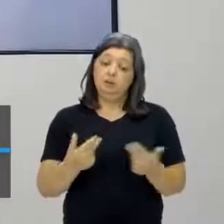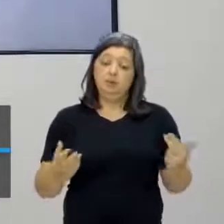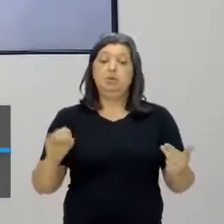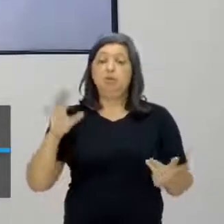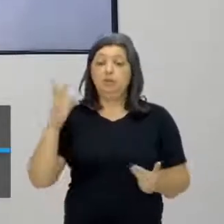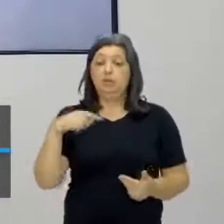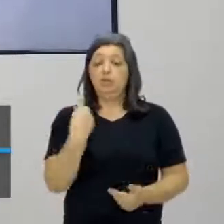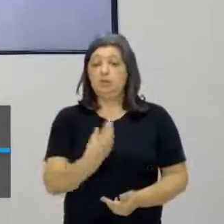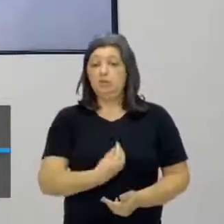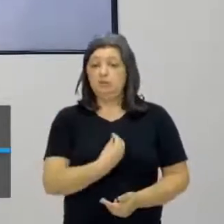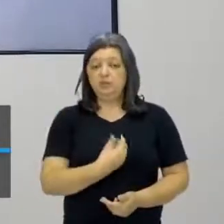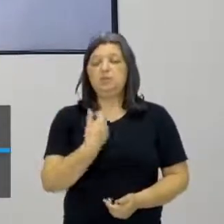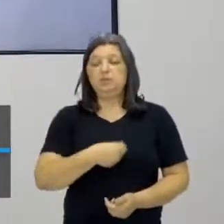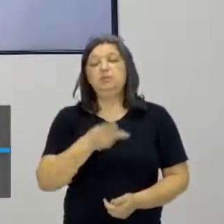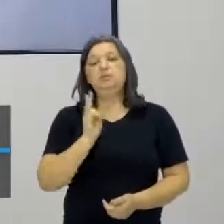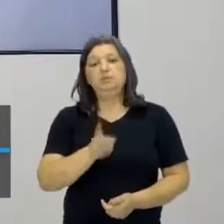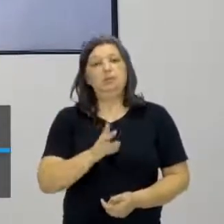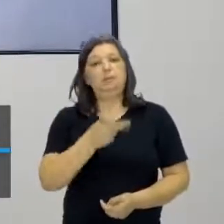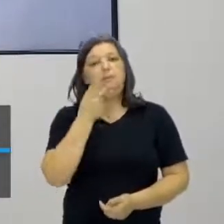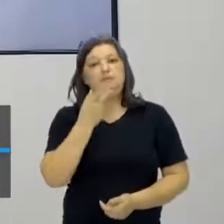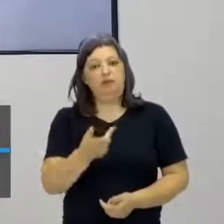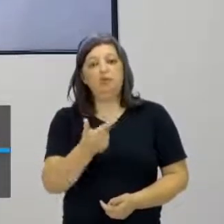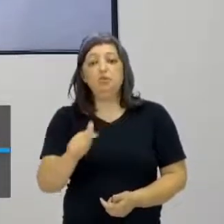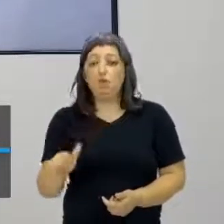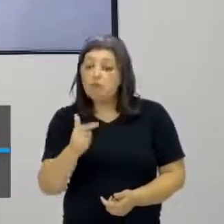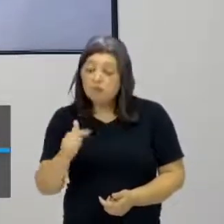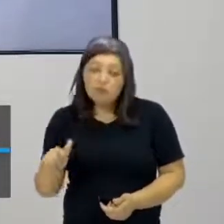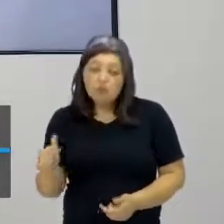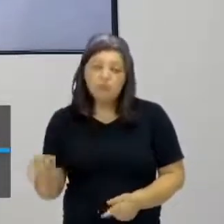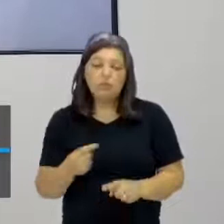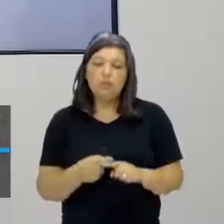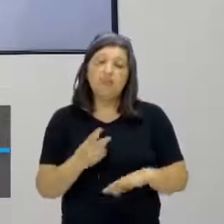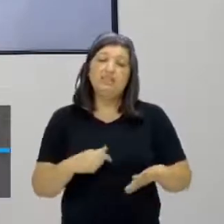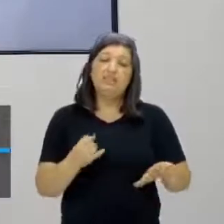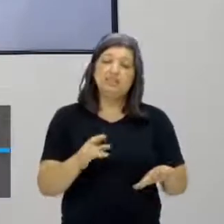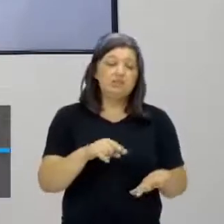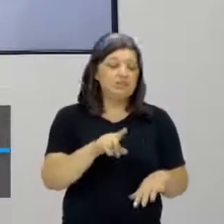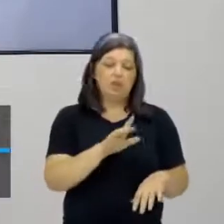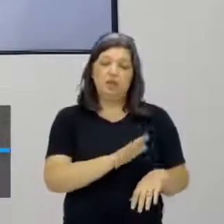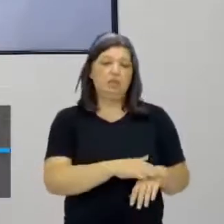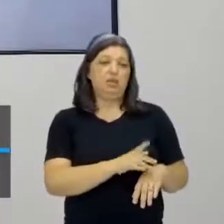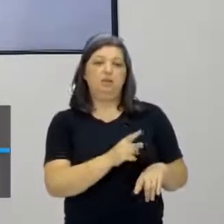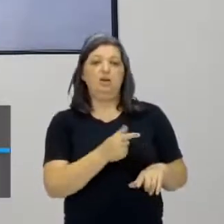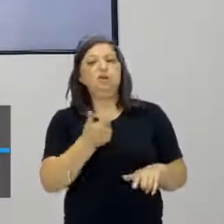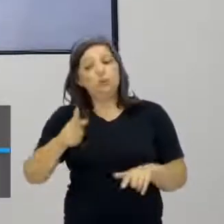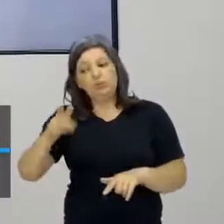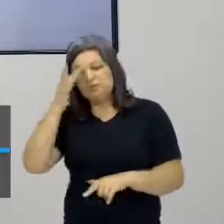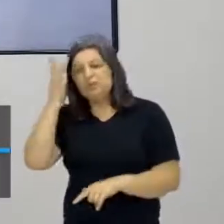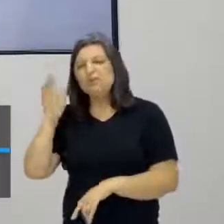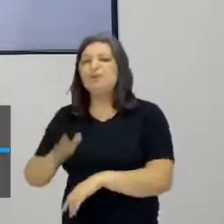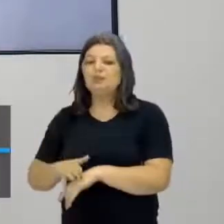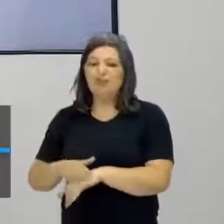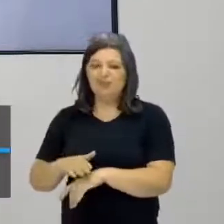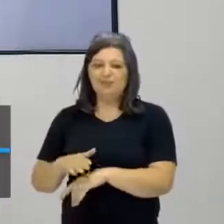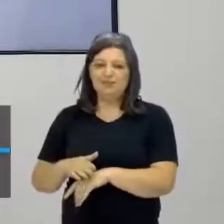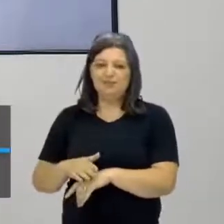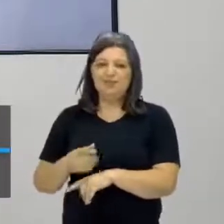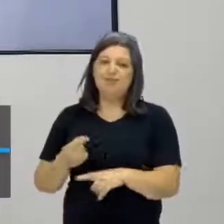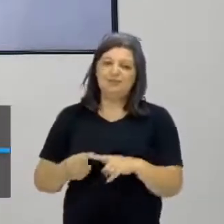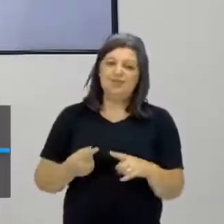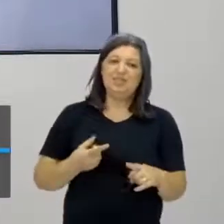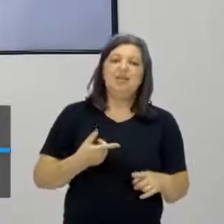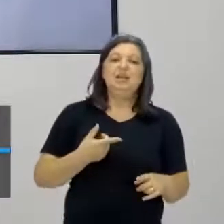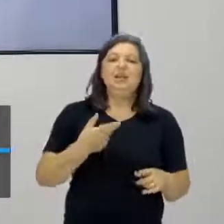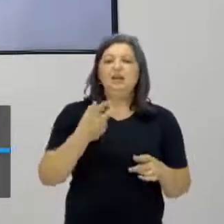nossa vida, a gente tem que repetir, porque se você não faz, alguém faz. Se você não é preconceituoso, alguém é